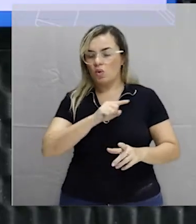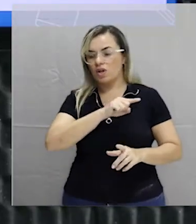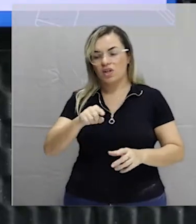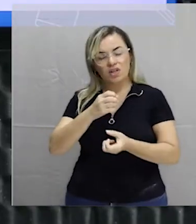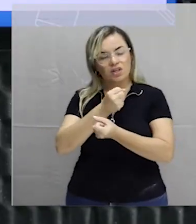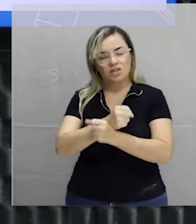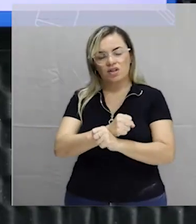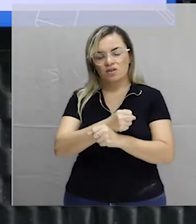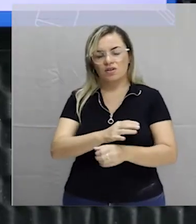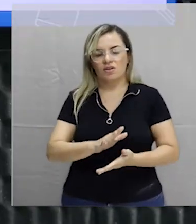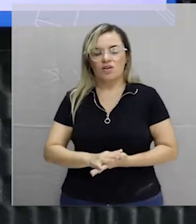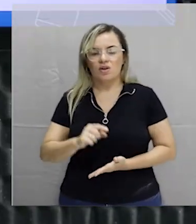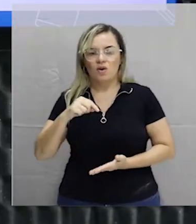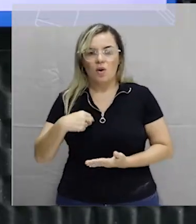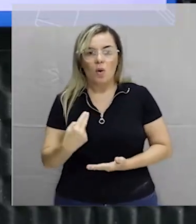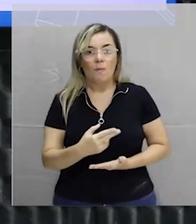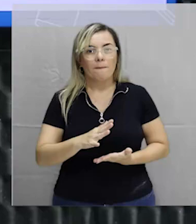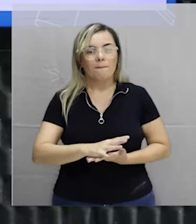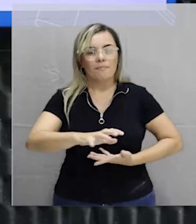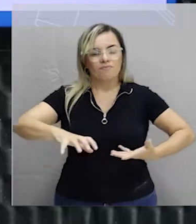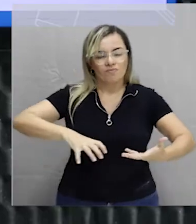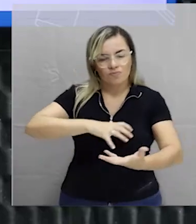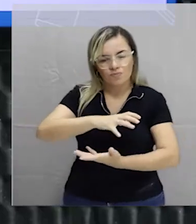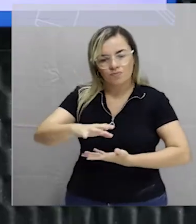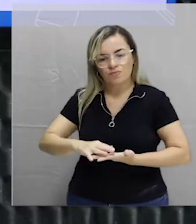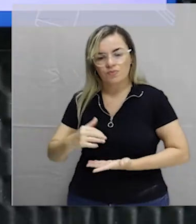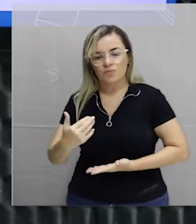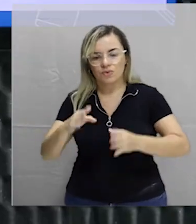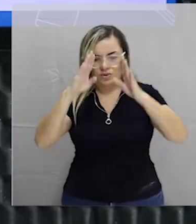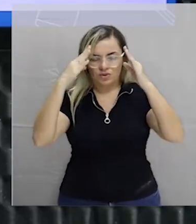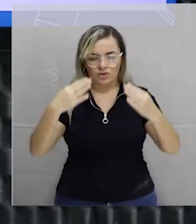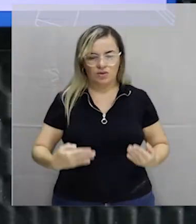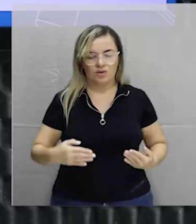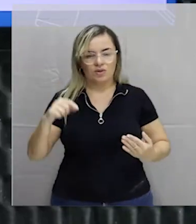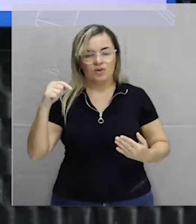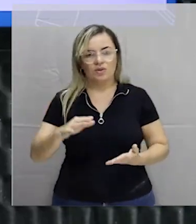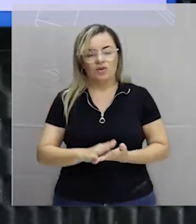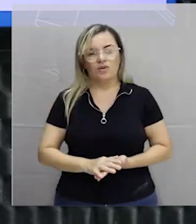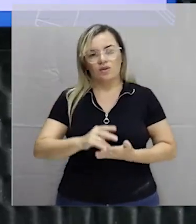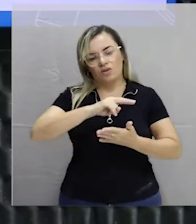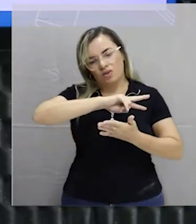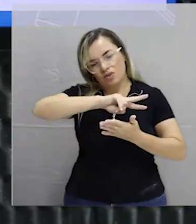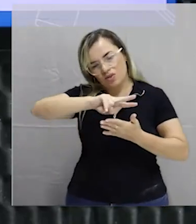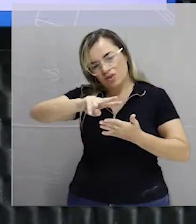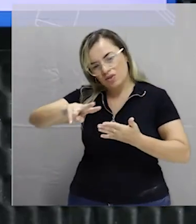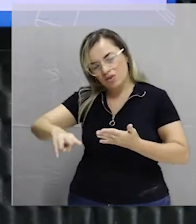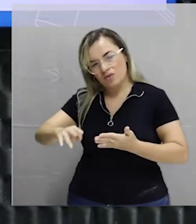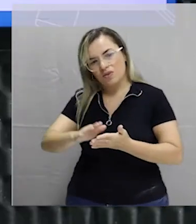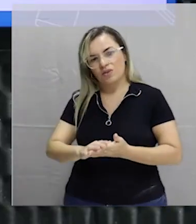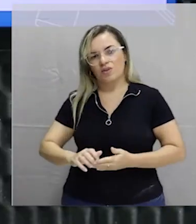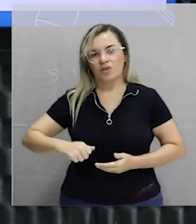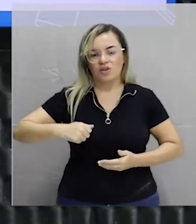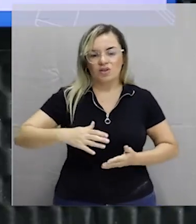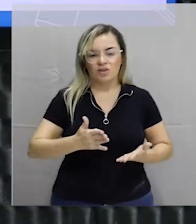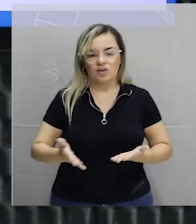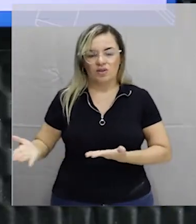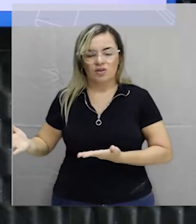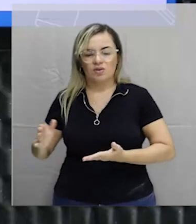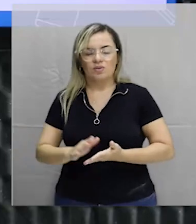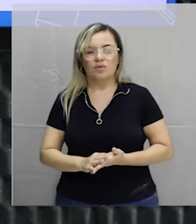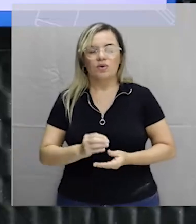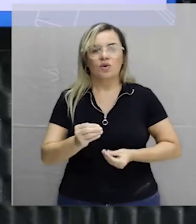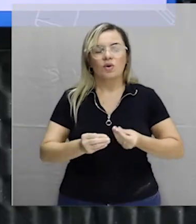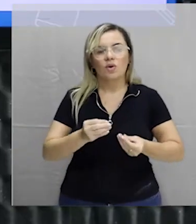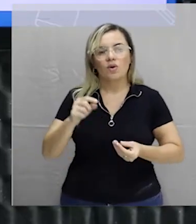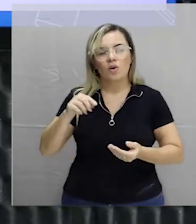se nós analisarmos, os colonos vão realizar diversas ações nessa revolta. Eles